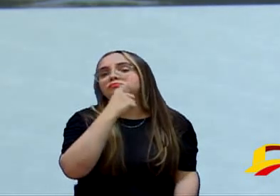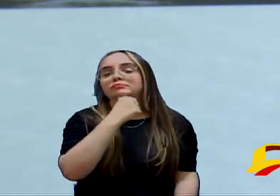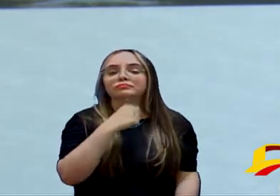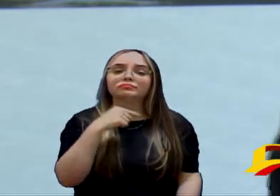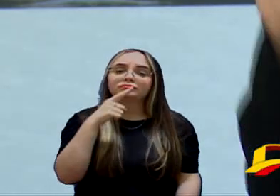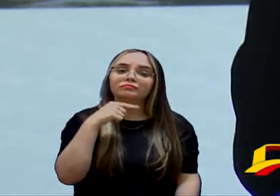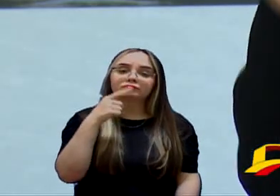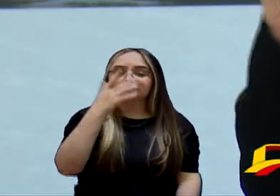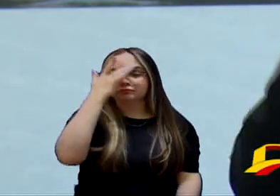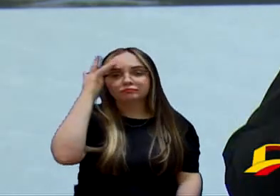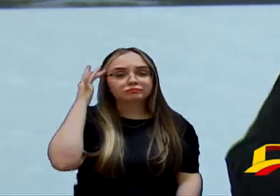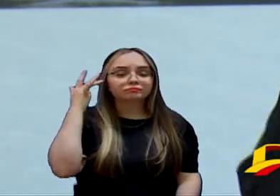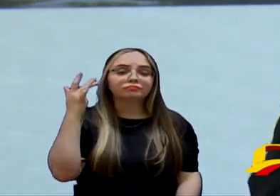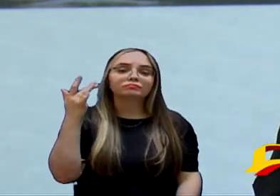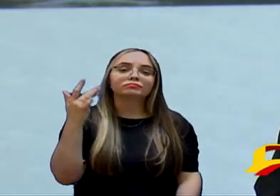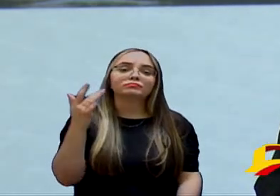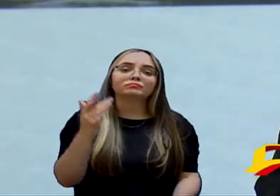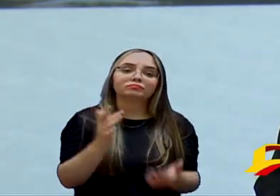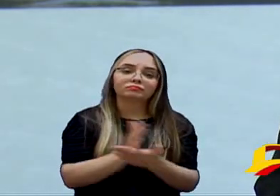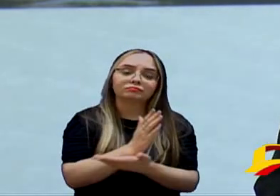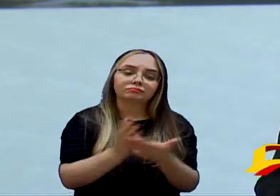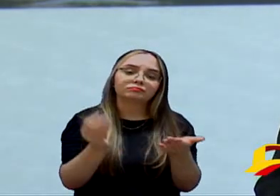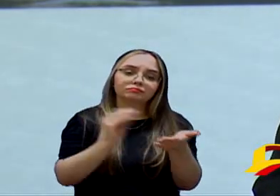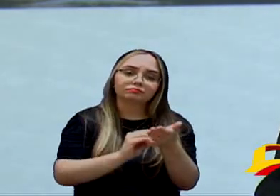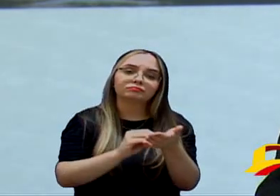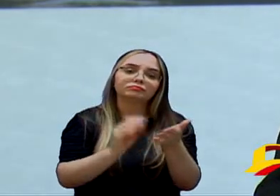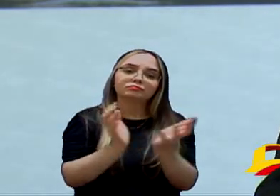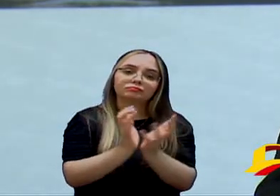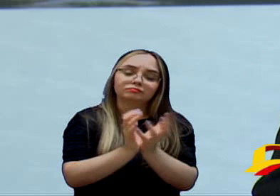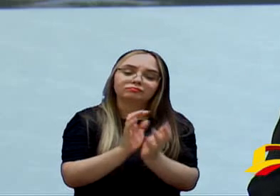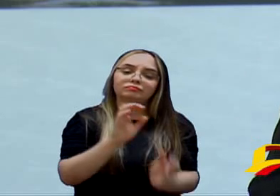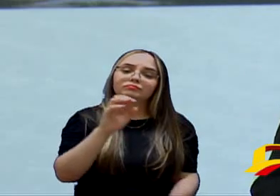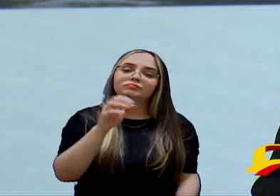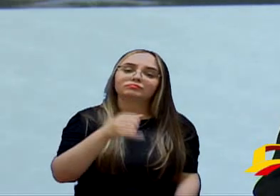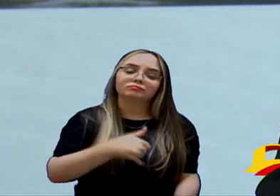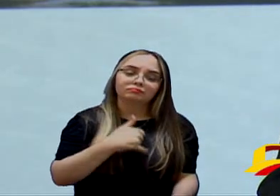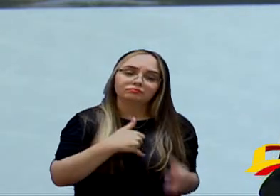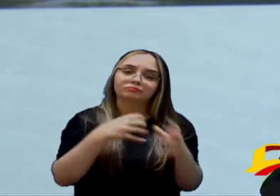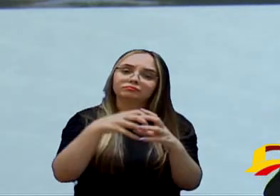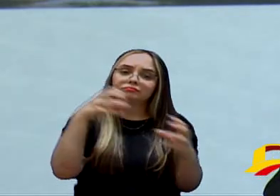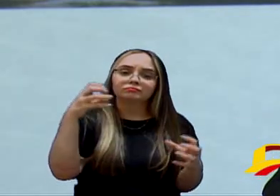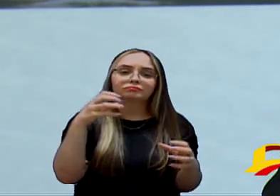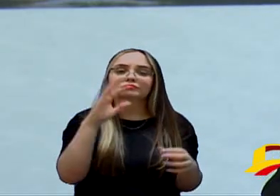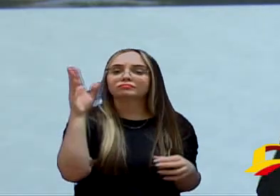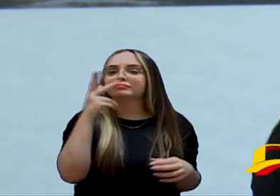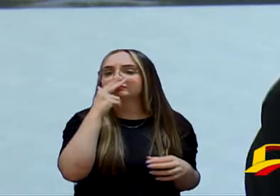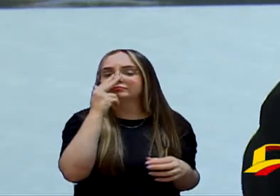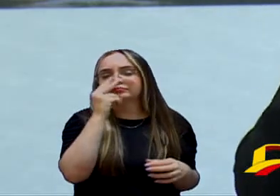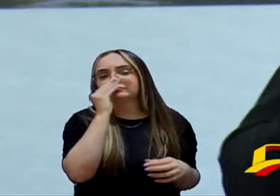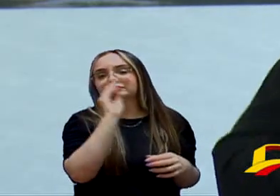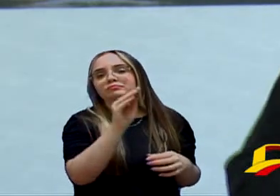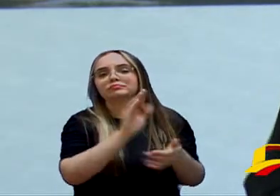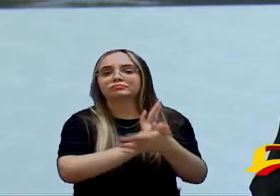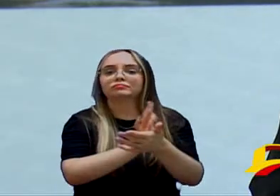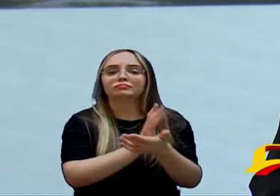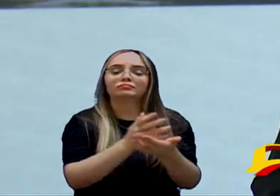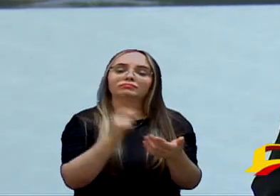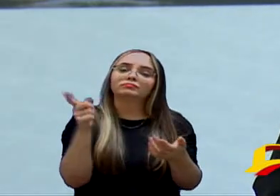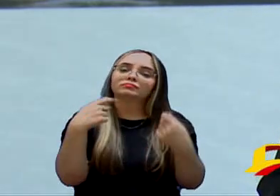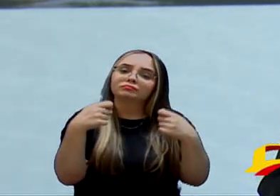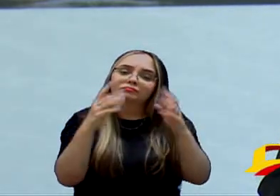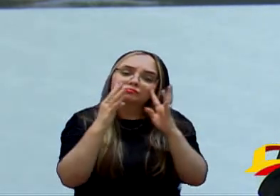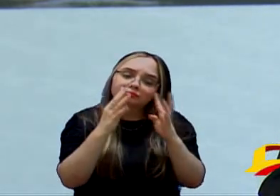que fazem parte inclusive do estatuto do idoso sendo desrespeitadas quando deveria ser acolhidas